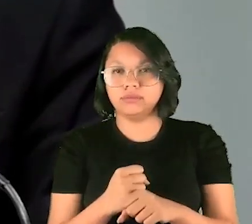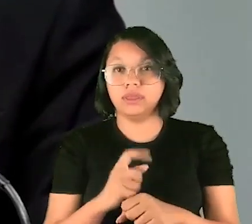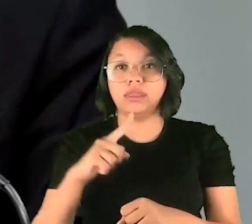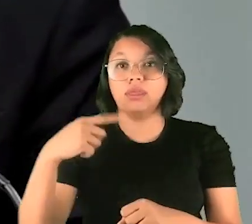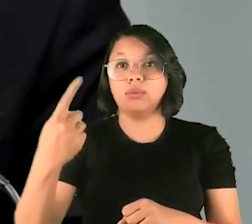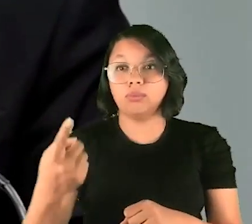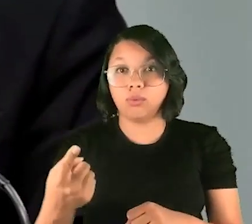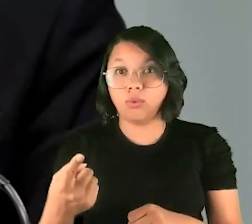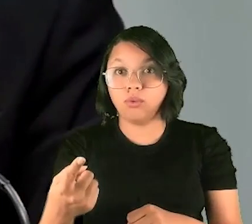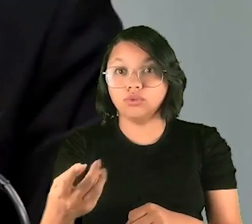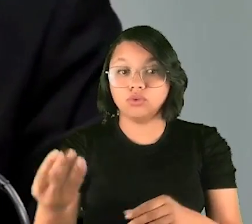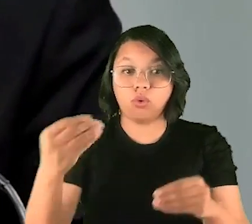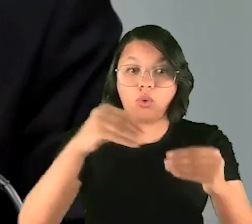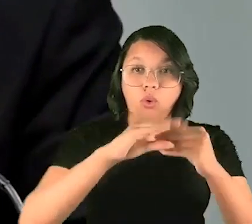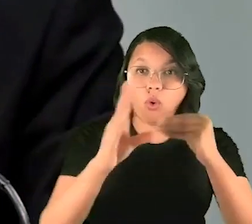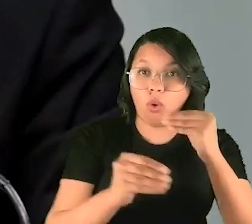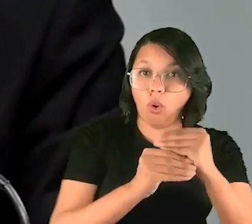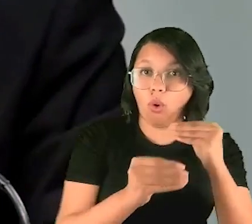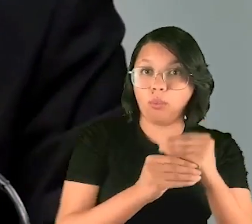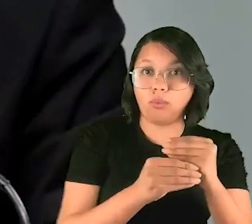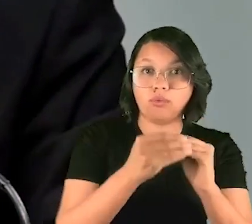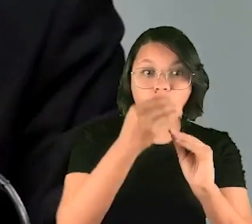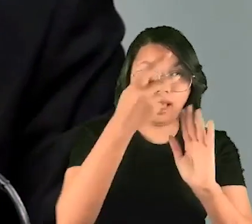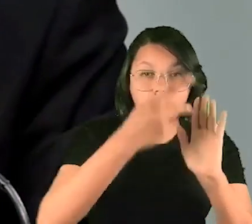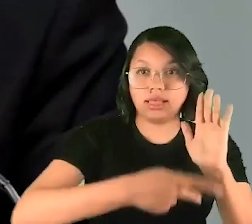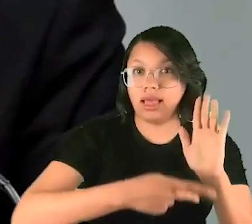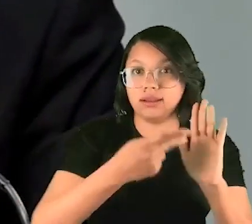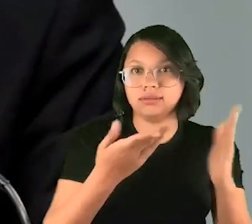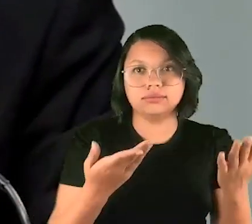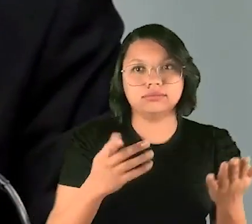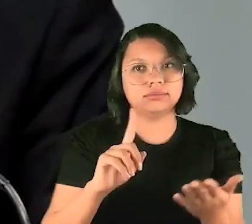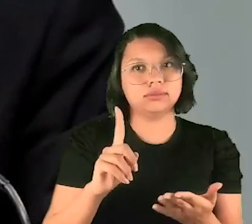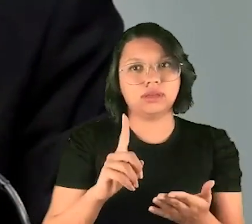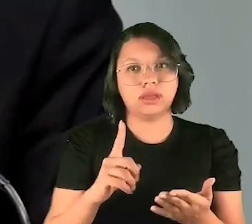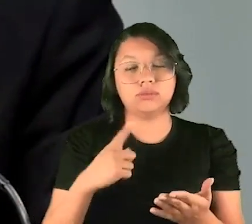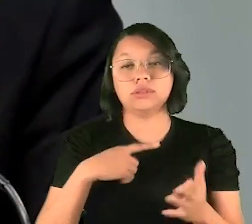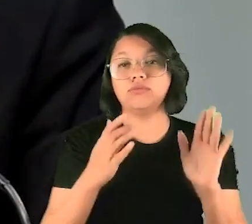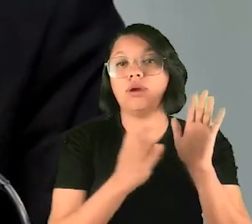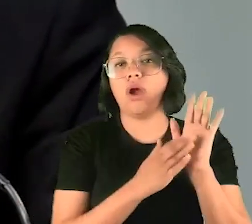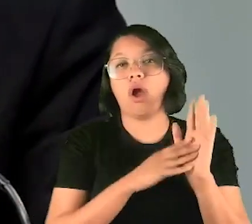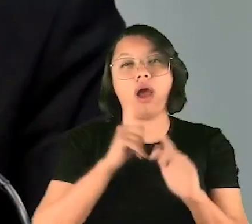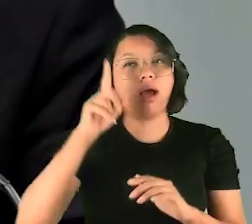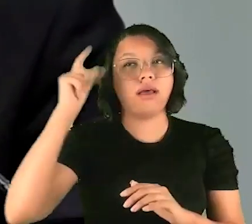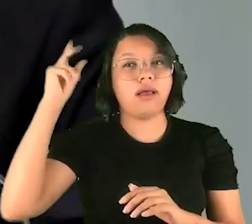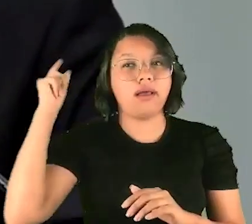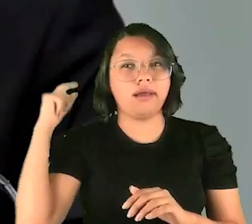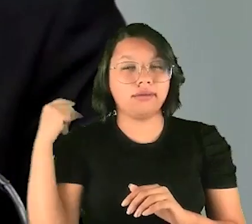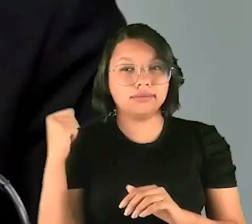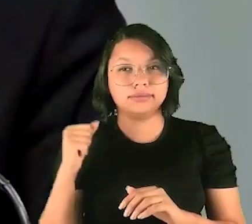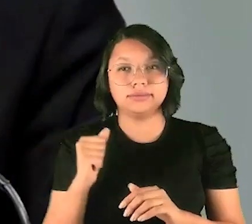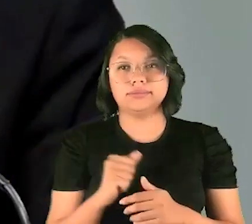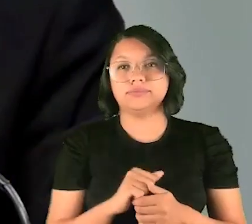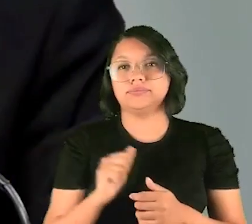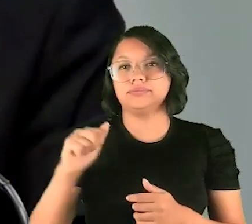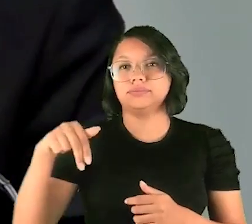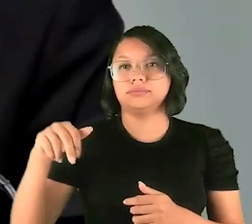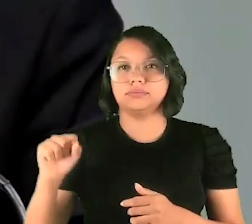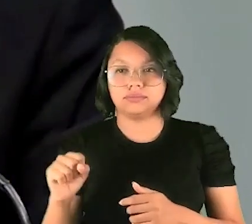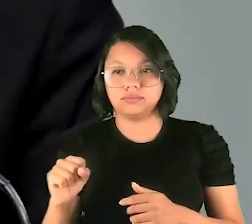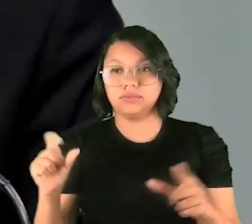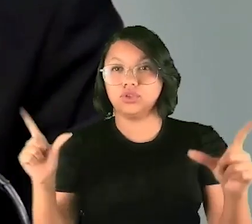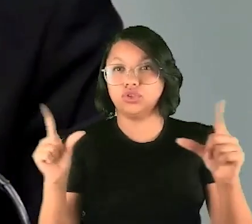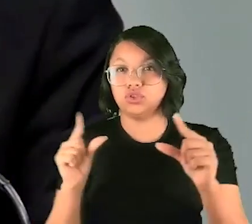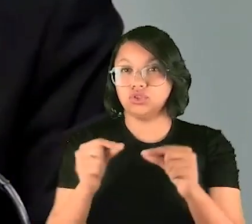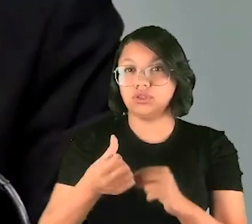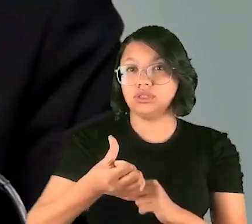remédio que faz com que um paciente com leucemia mieloide crônica morreria e não morra mais? Não faz sentido esperar 2 anos. Houve uma promessa